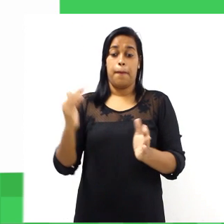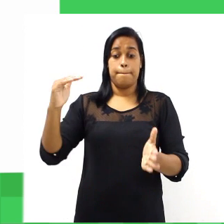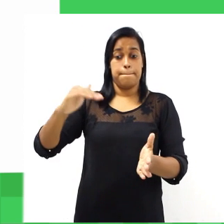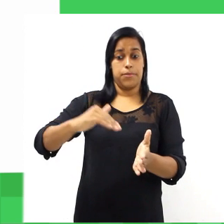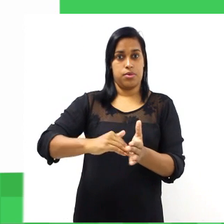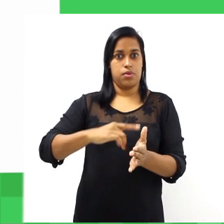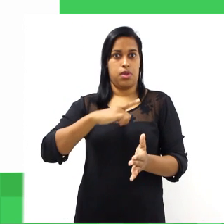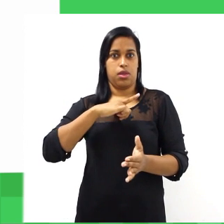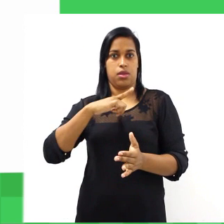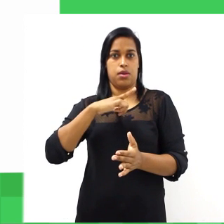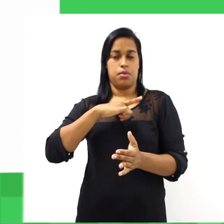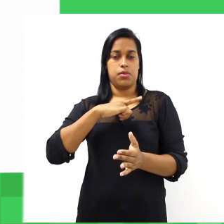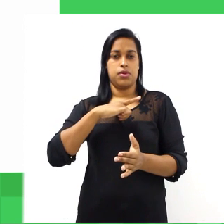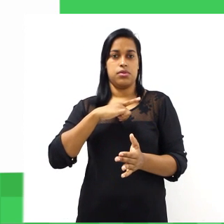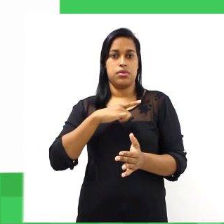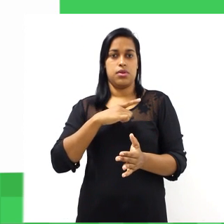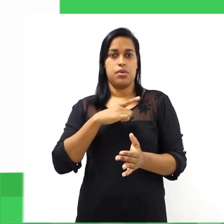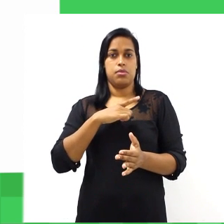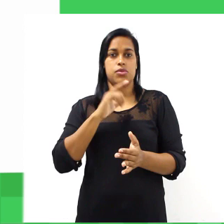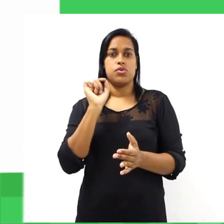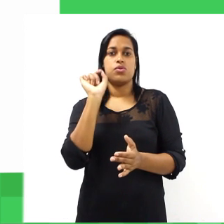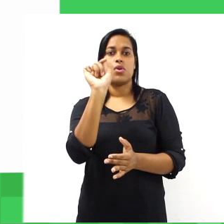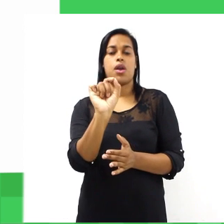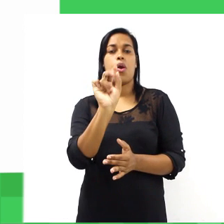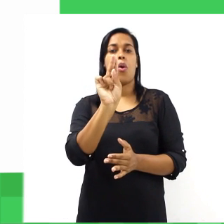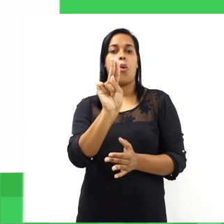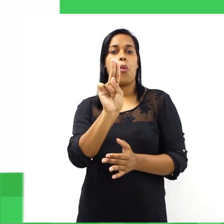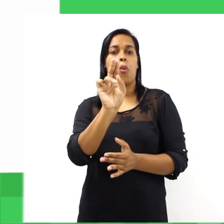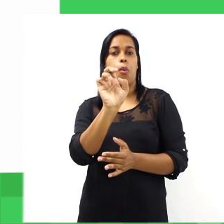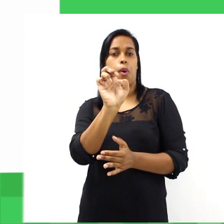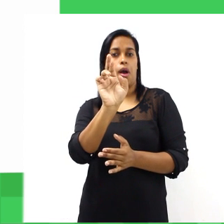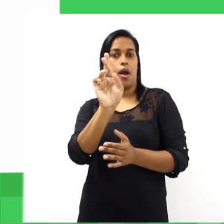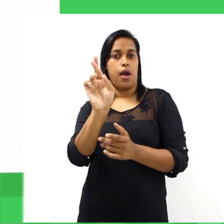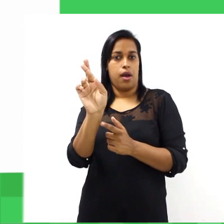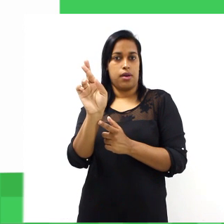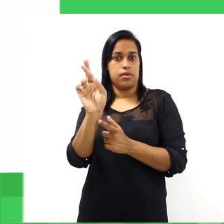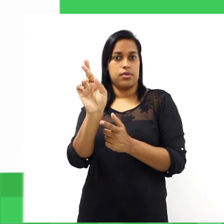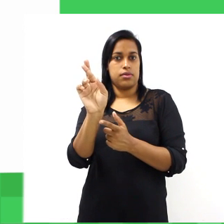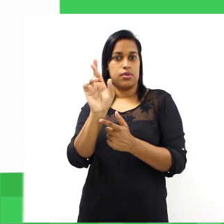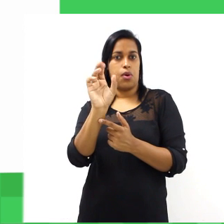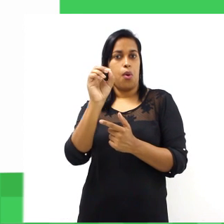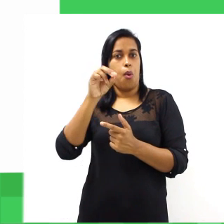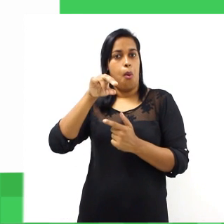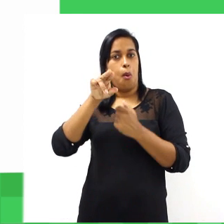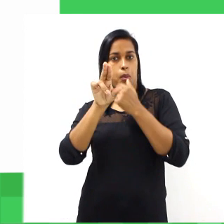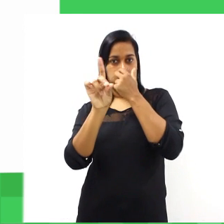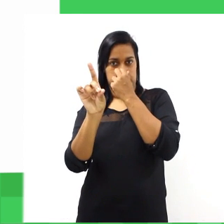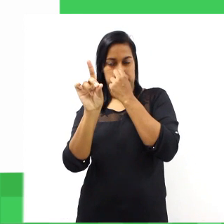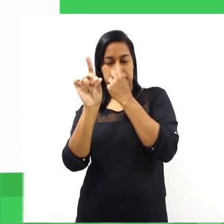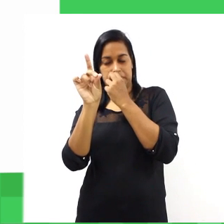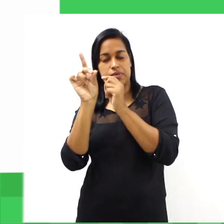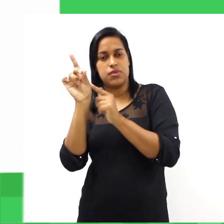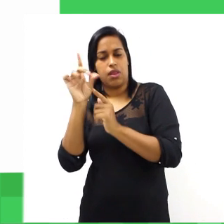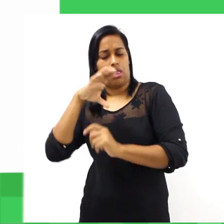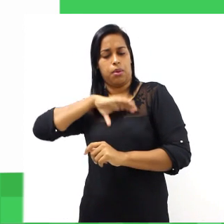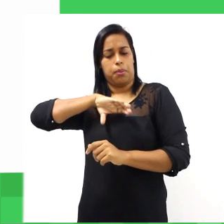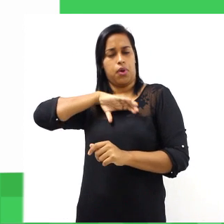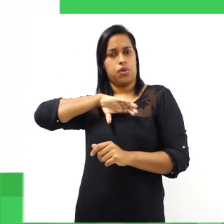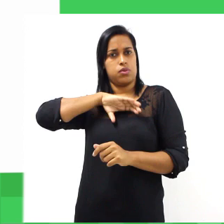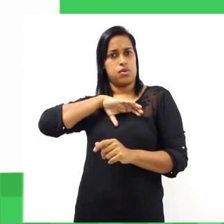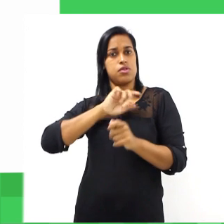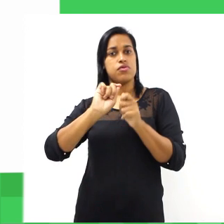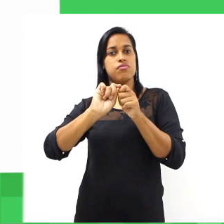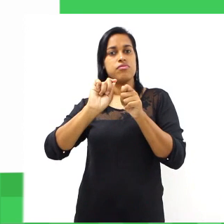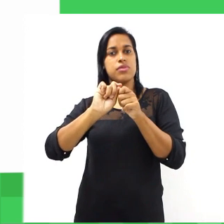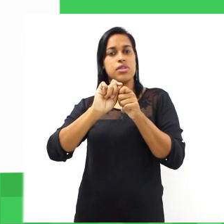nós temos o comando where. Nesse caso, where, ou onde, né, em português, nós faremos